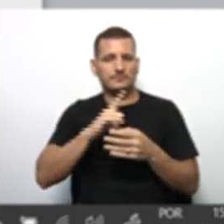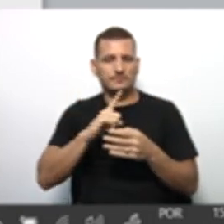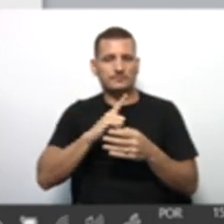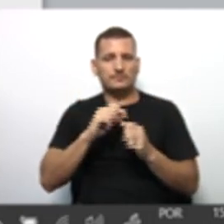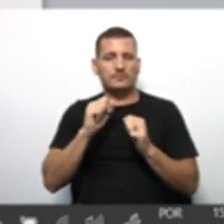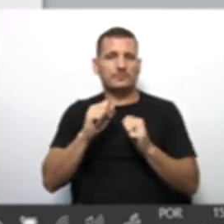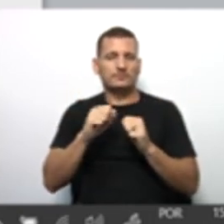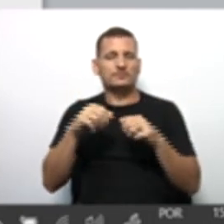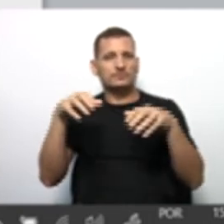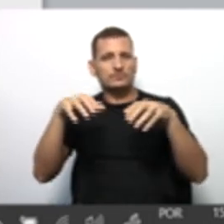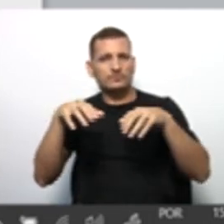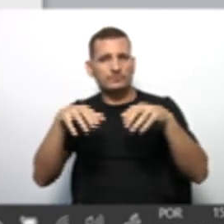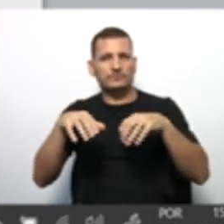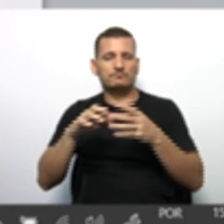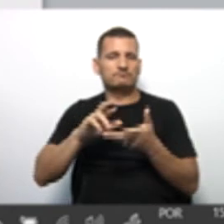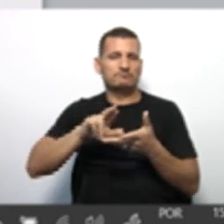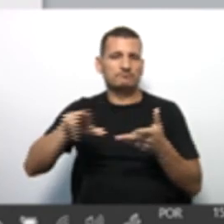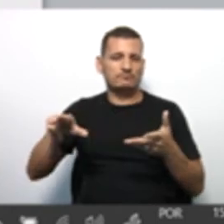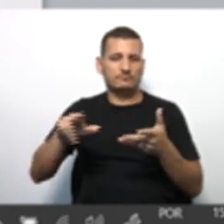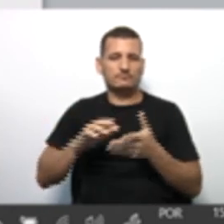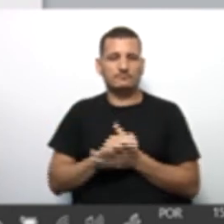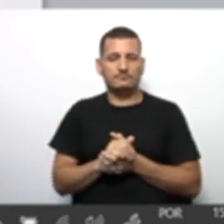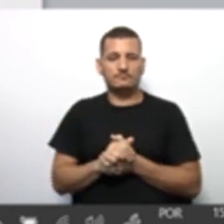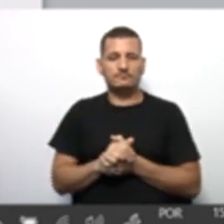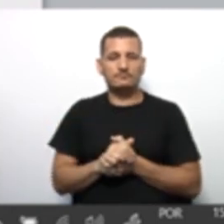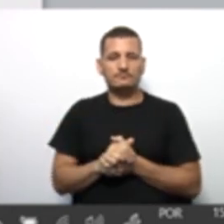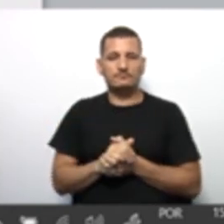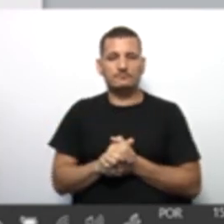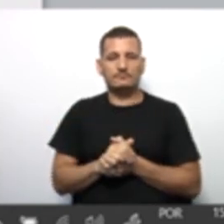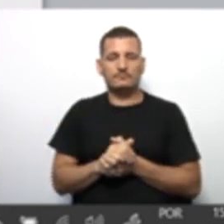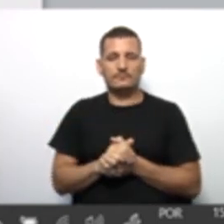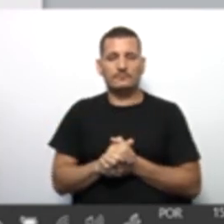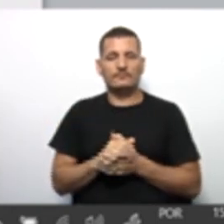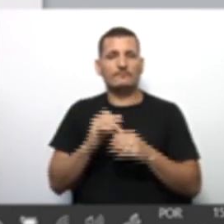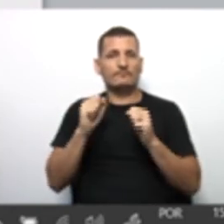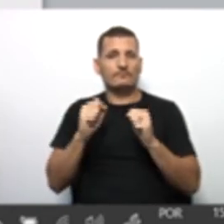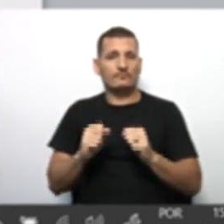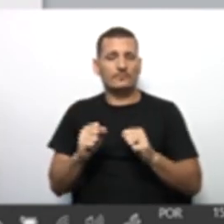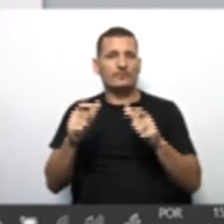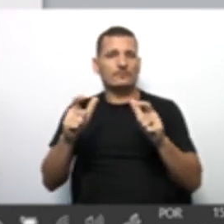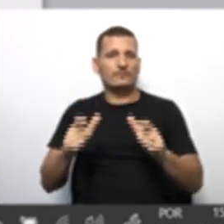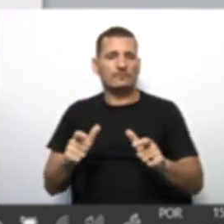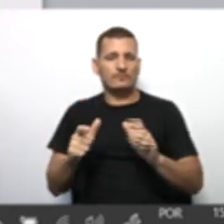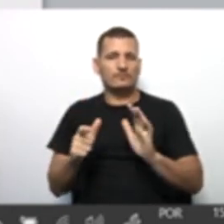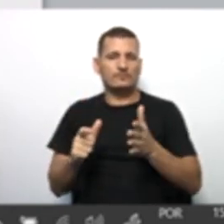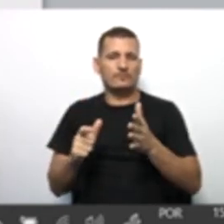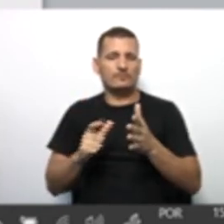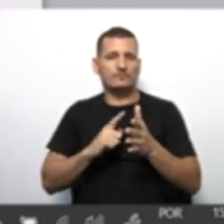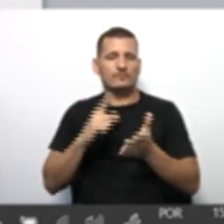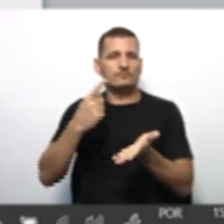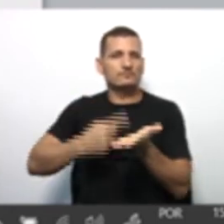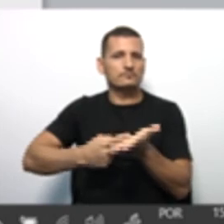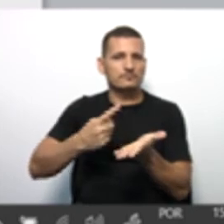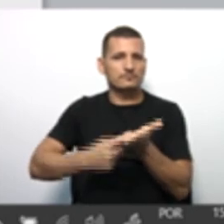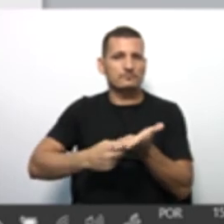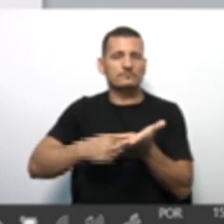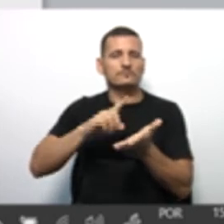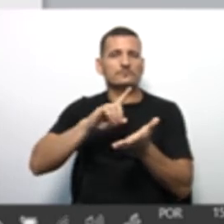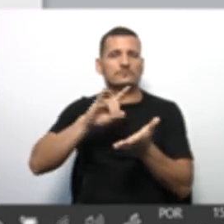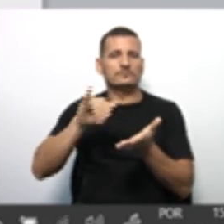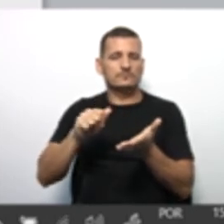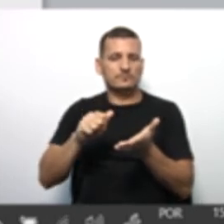partes interessadas? Vocês, alunos, são os maiores interessados na formação de grau. No entanto, coordenador do curso também pode ser uma pessoa